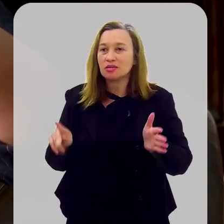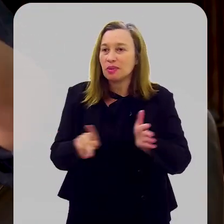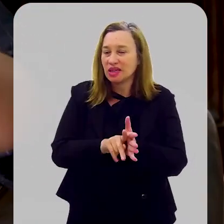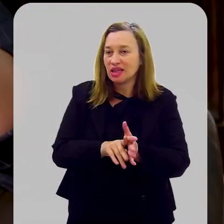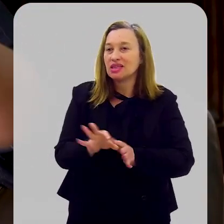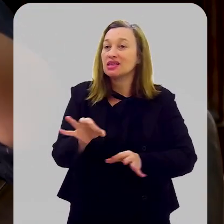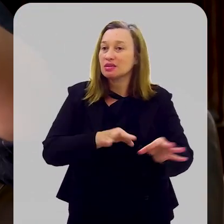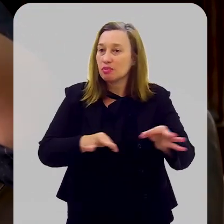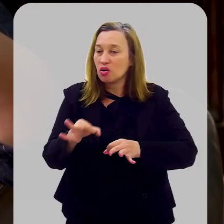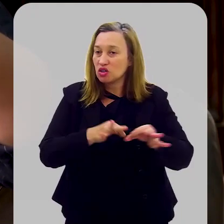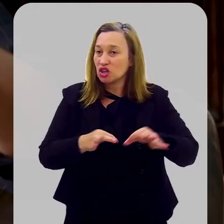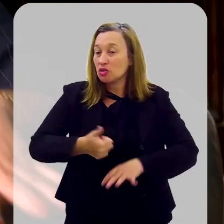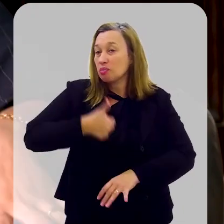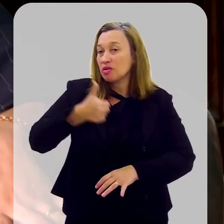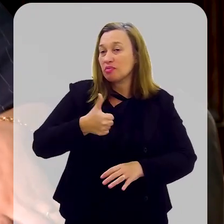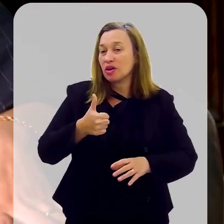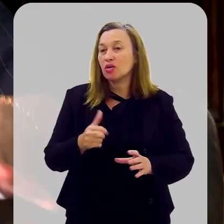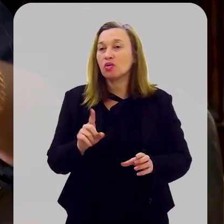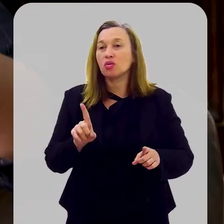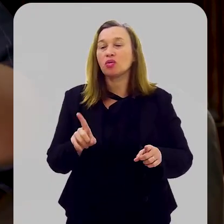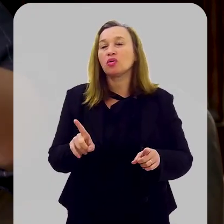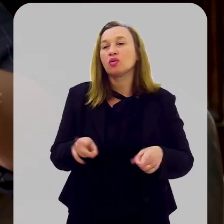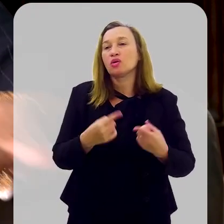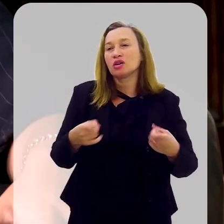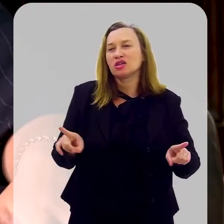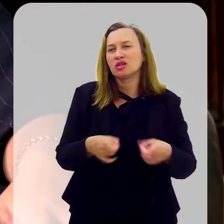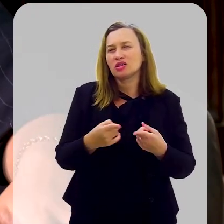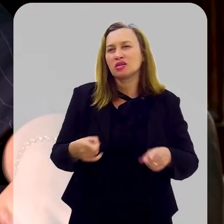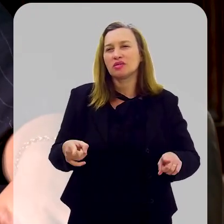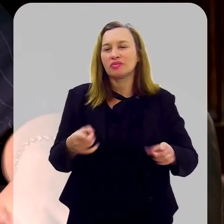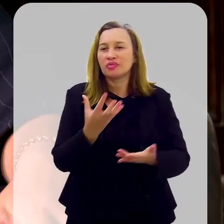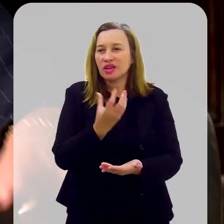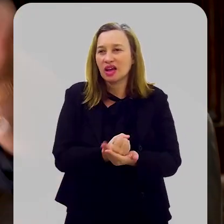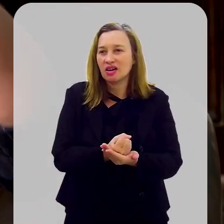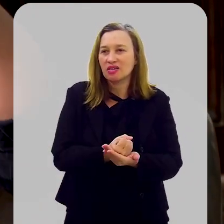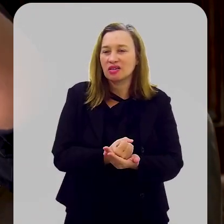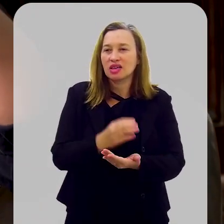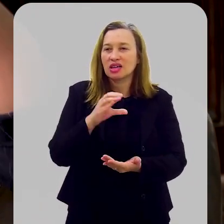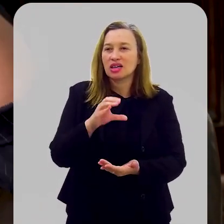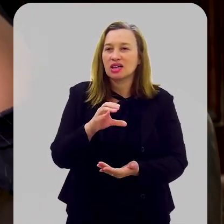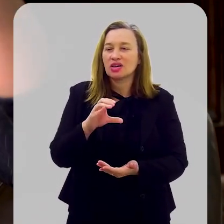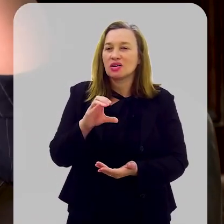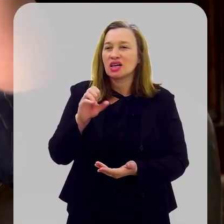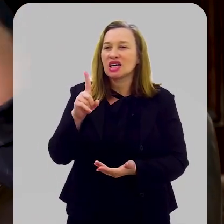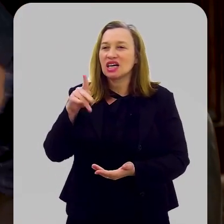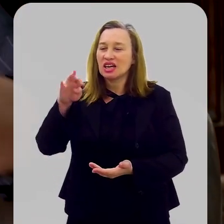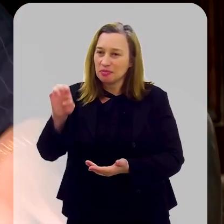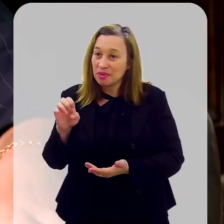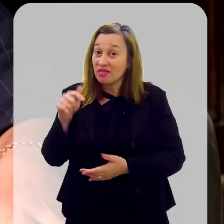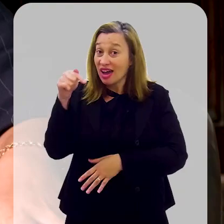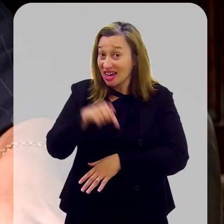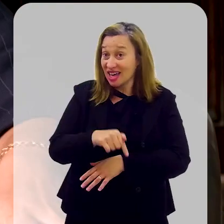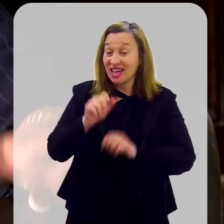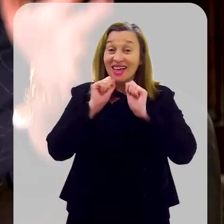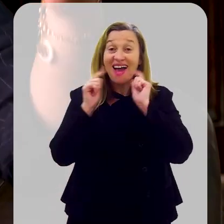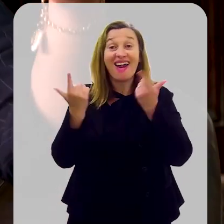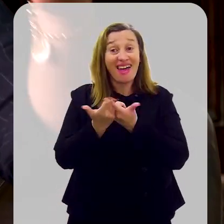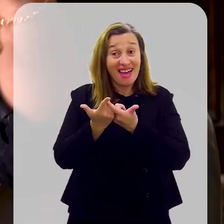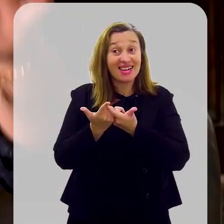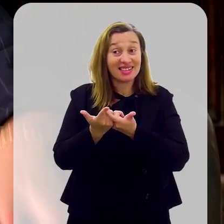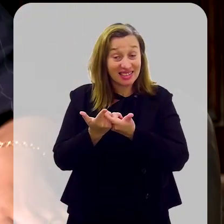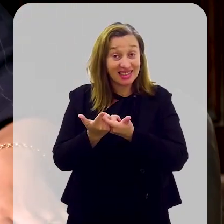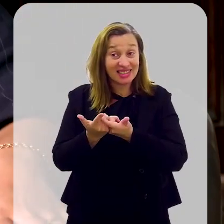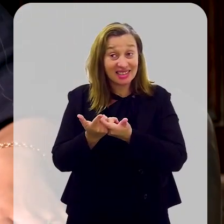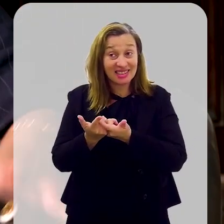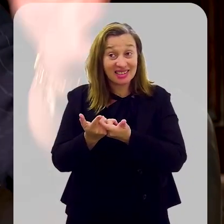desse projeto, a primeira canção lançada. E a canção que a gente vai cantar agora, o clipe foi gravado aqui na casa. Na Alerj? Aqui